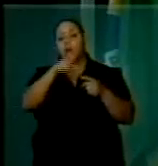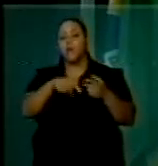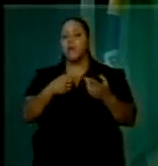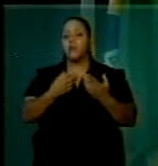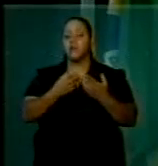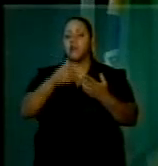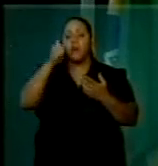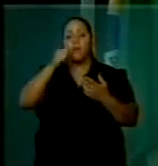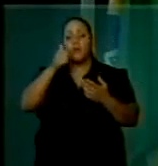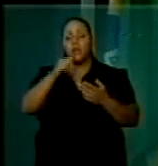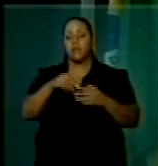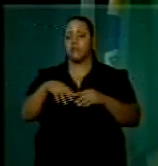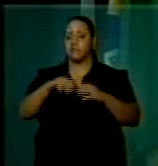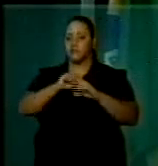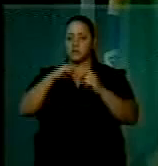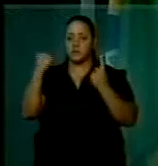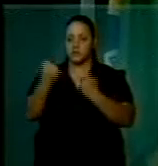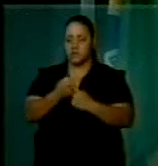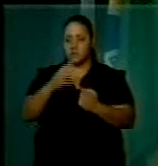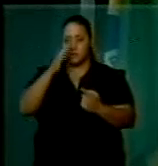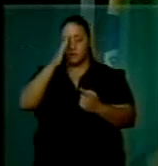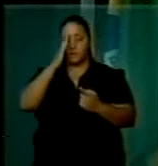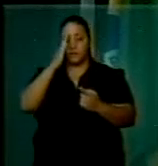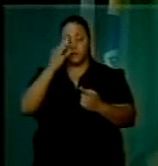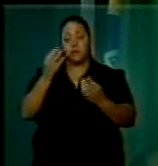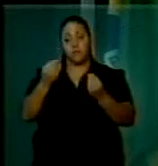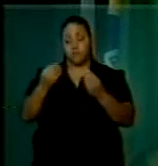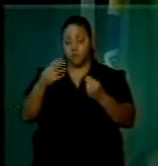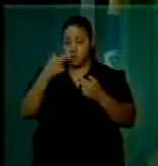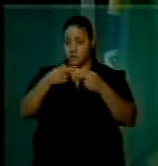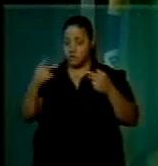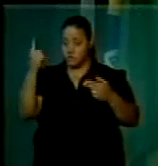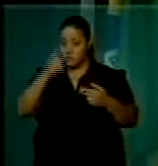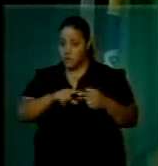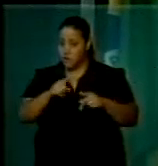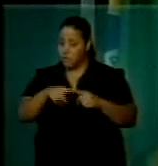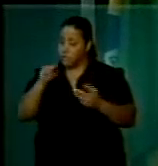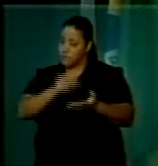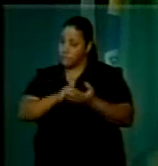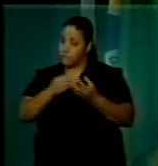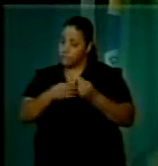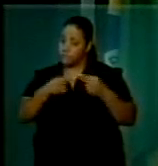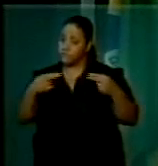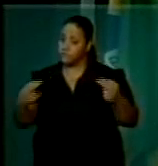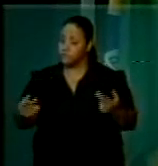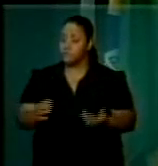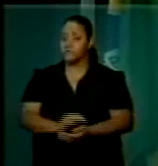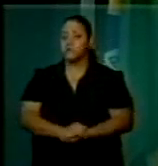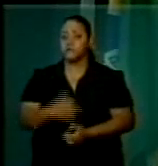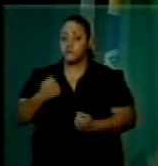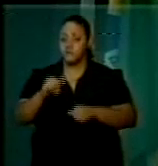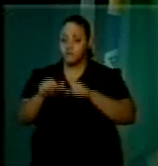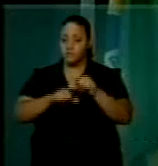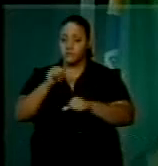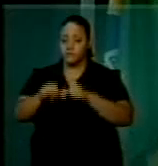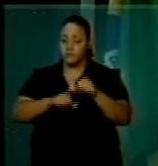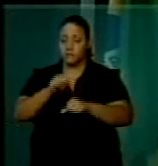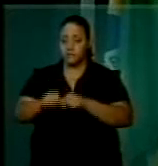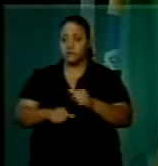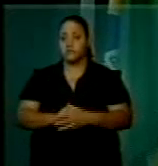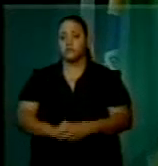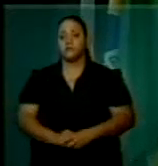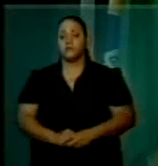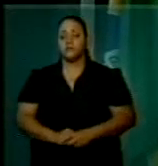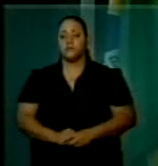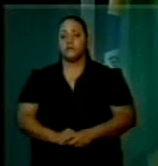atual. Muito foi conquistado, mas muito ainda há para ser modificada nessa história. Conquista das